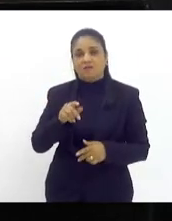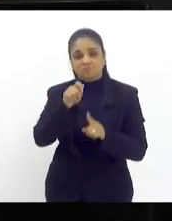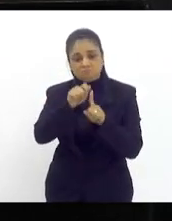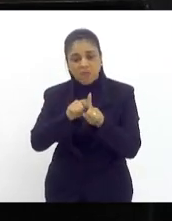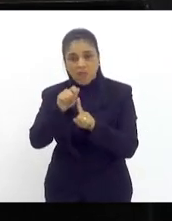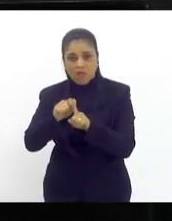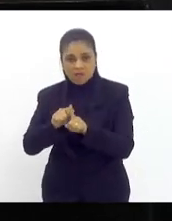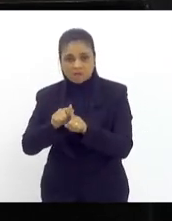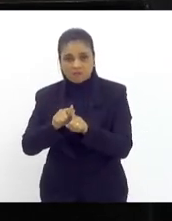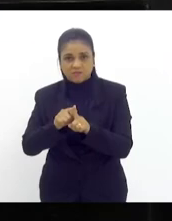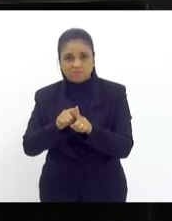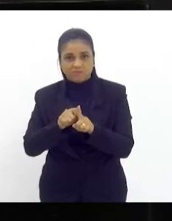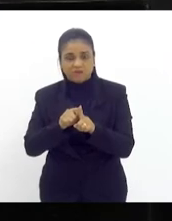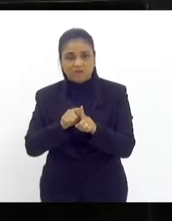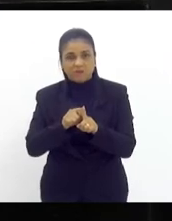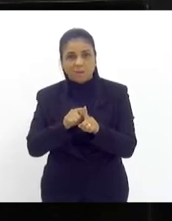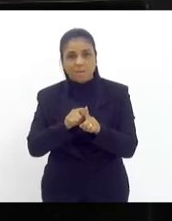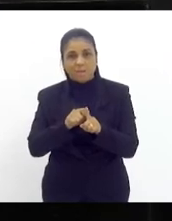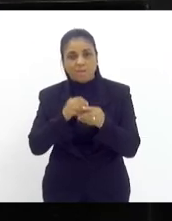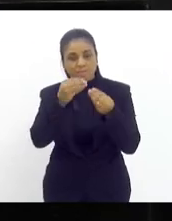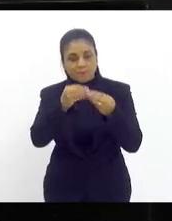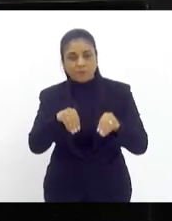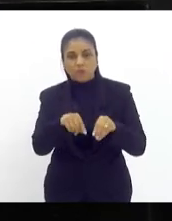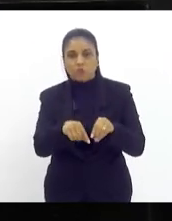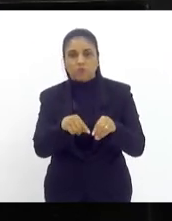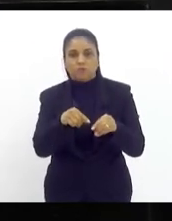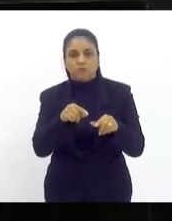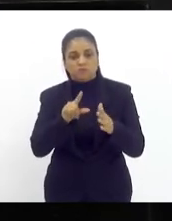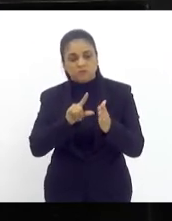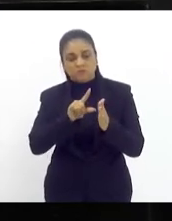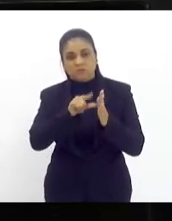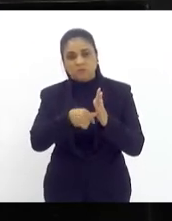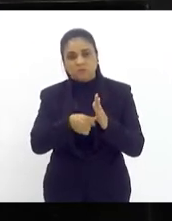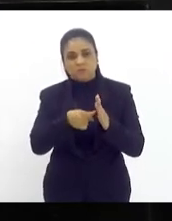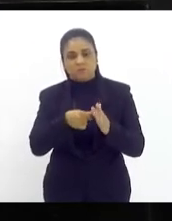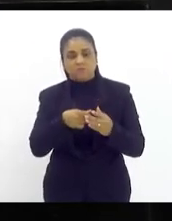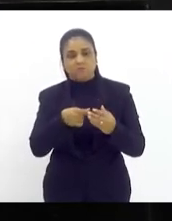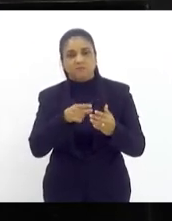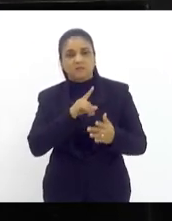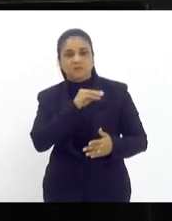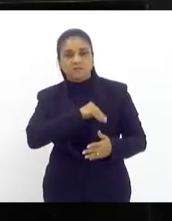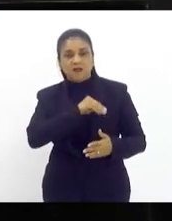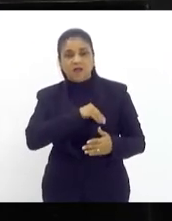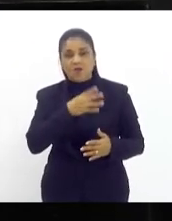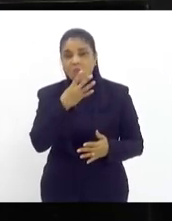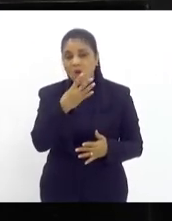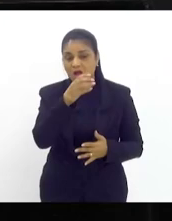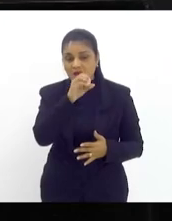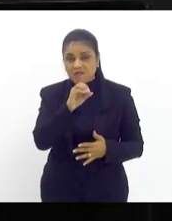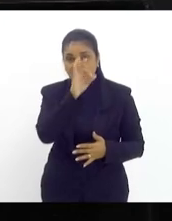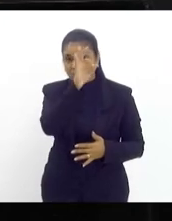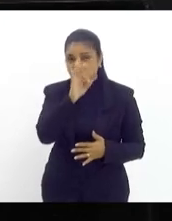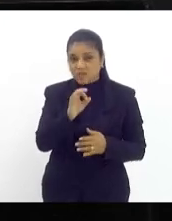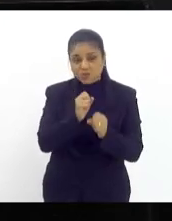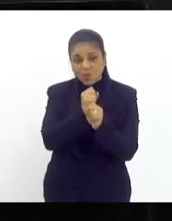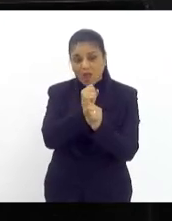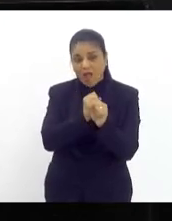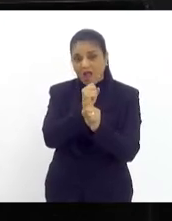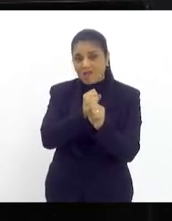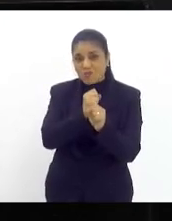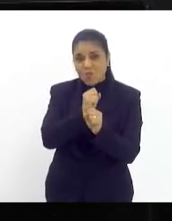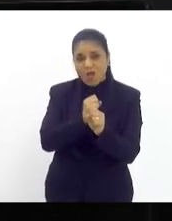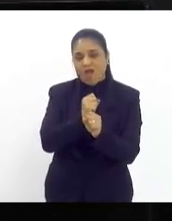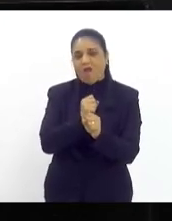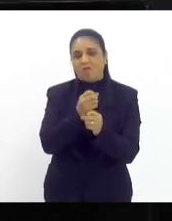defasado Nobre Deputado Marcos Vinícius há cinco anos e acumula 40% de perda isso quer dizer que um trabalhador que recebe